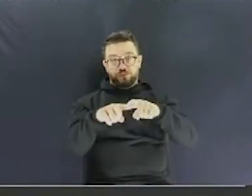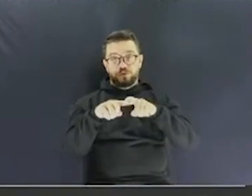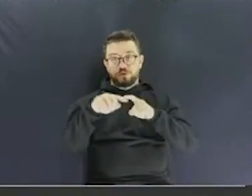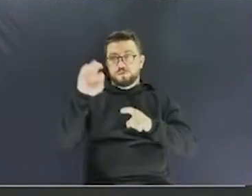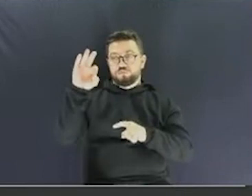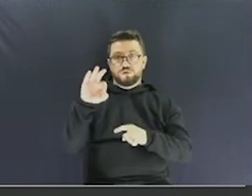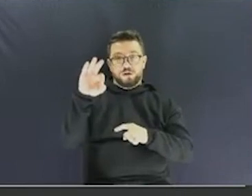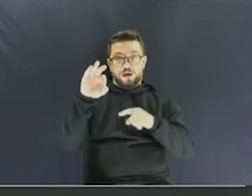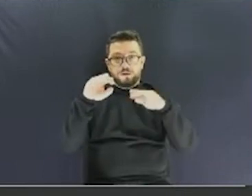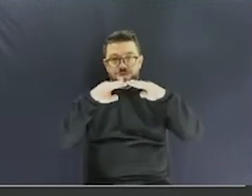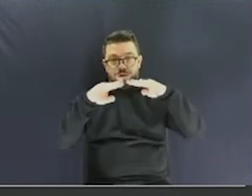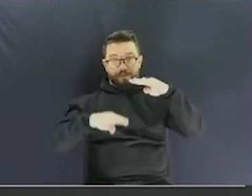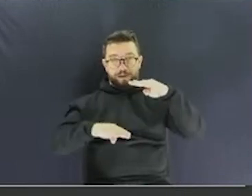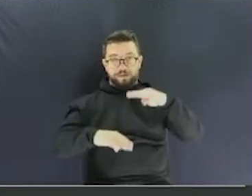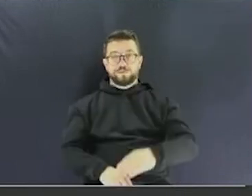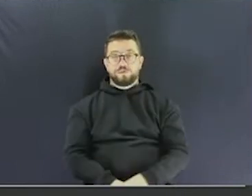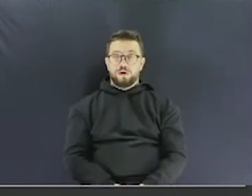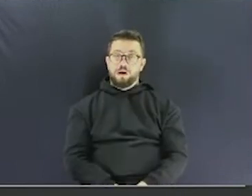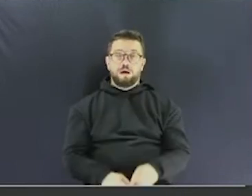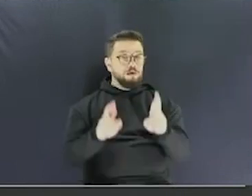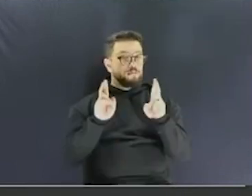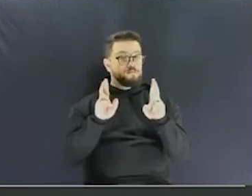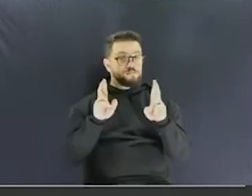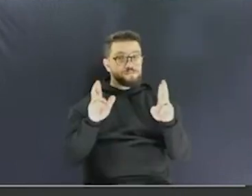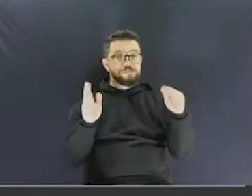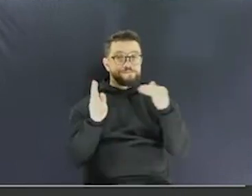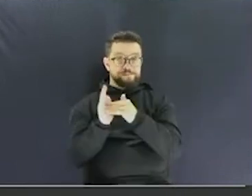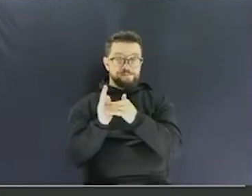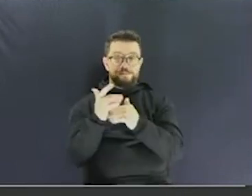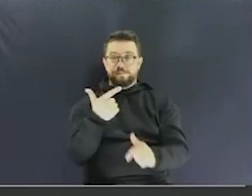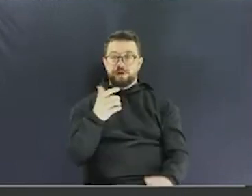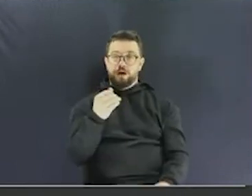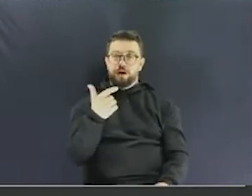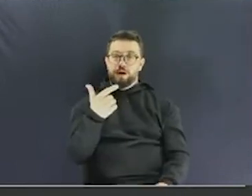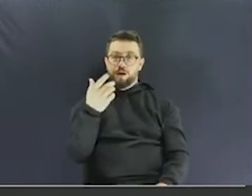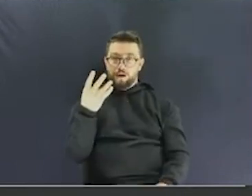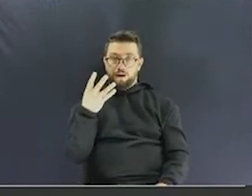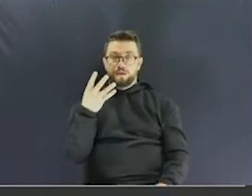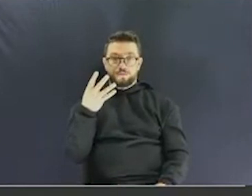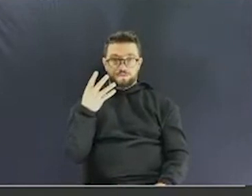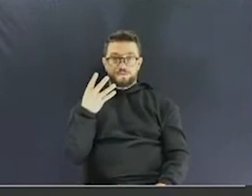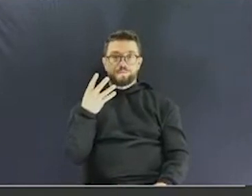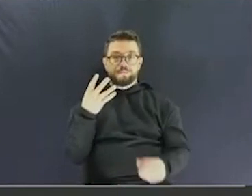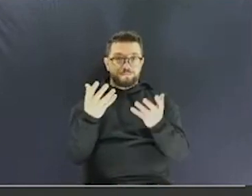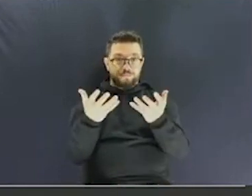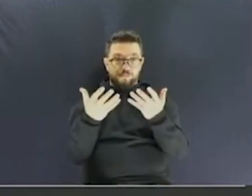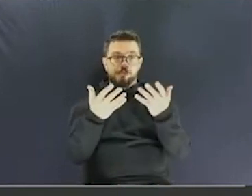previsto. Mas a gente espera chegar ao final da gestão com isso aí tudo resolvido e a entrega do bairro Novo da Caximba,